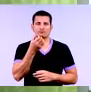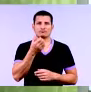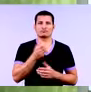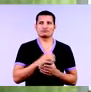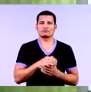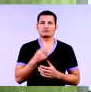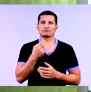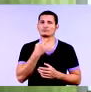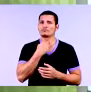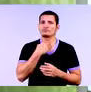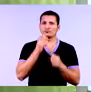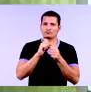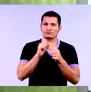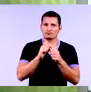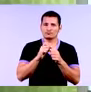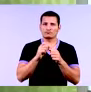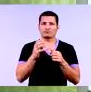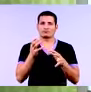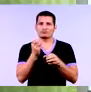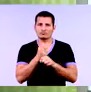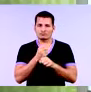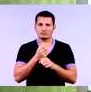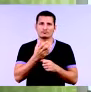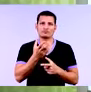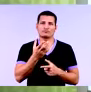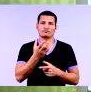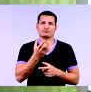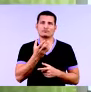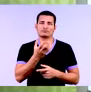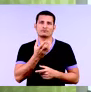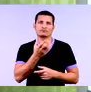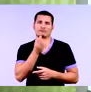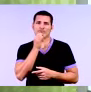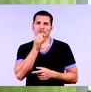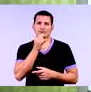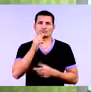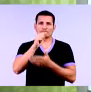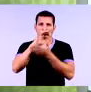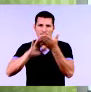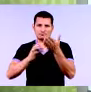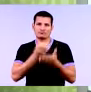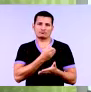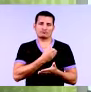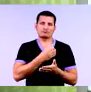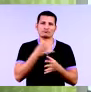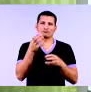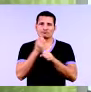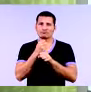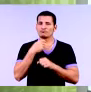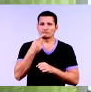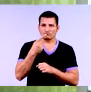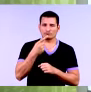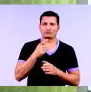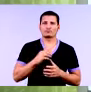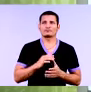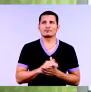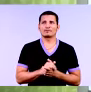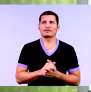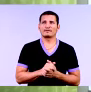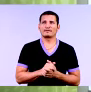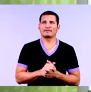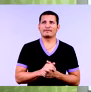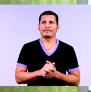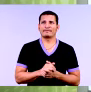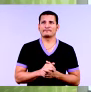posso fazer operações entre as variáveis que são de tipos extremamente diferentes, como texto e número, certo? E esse